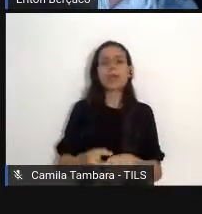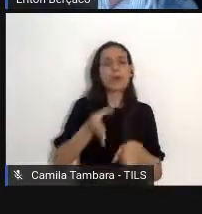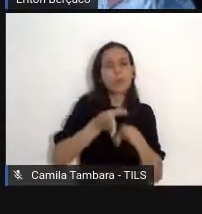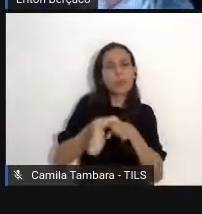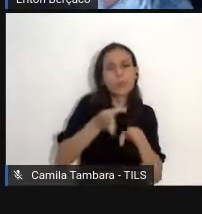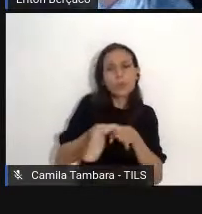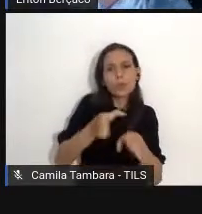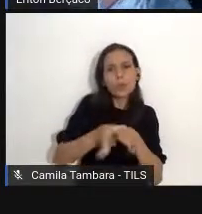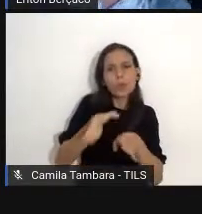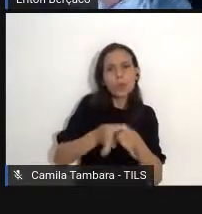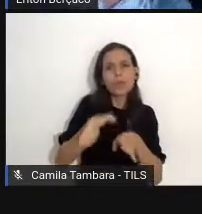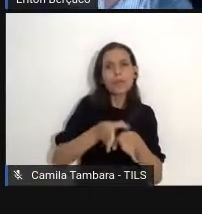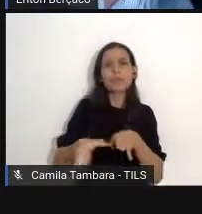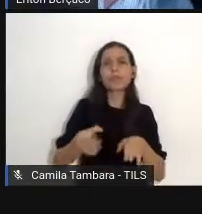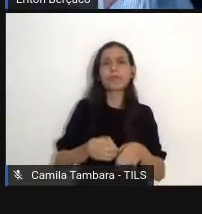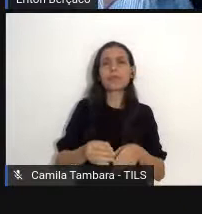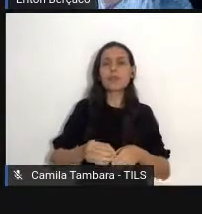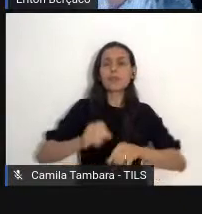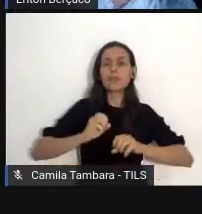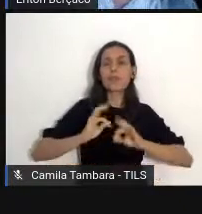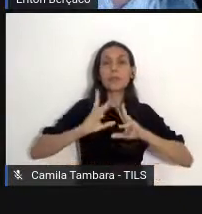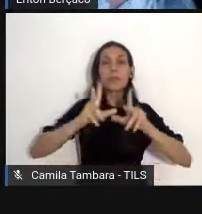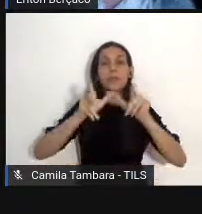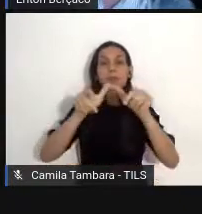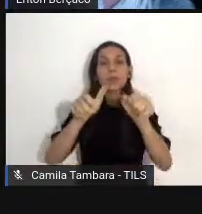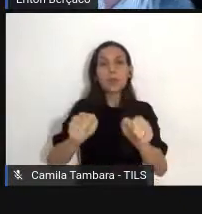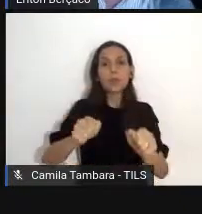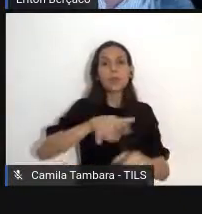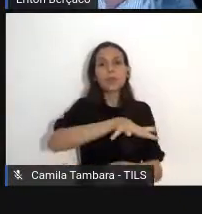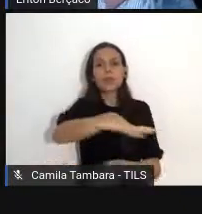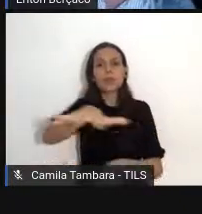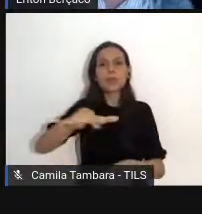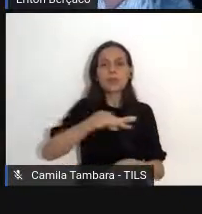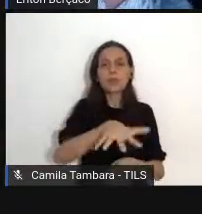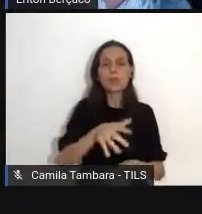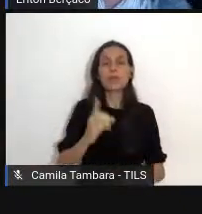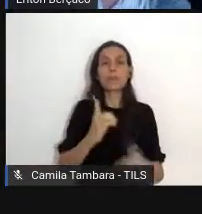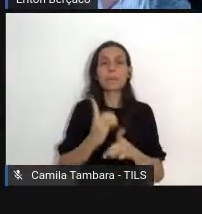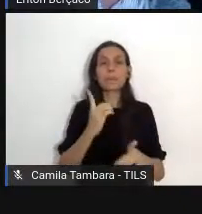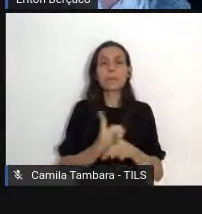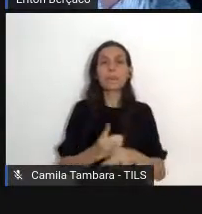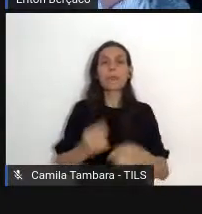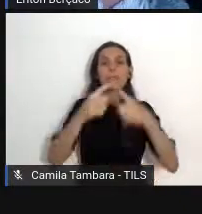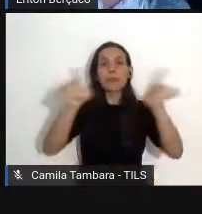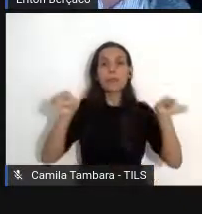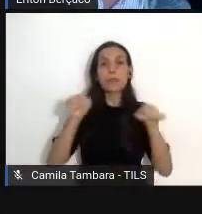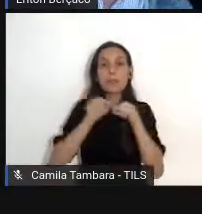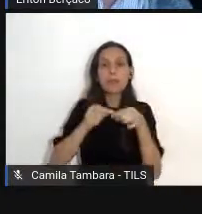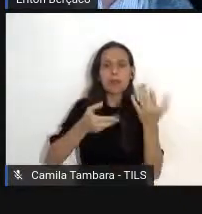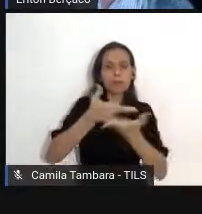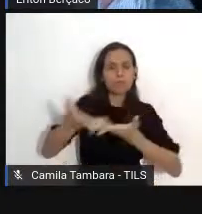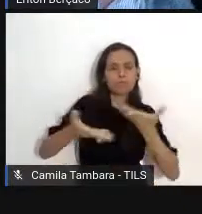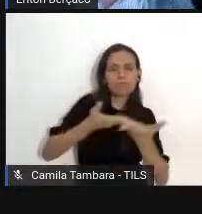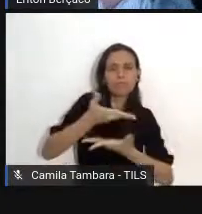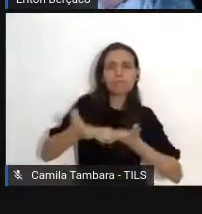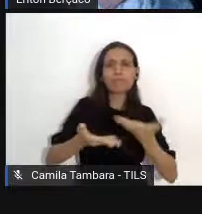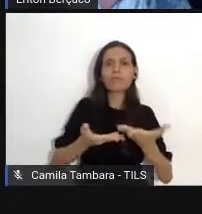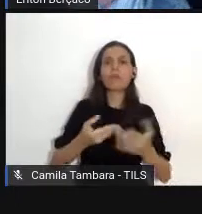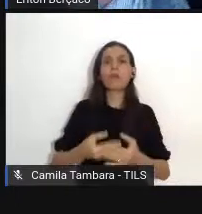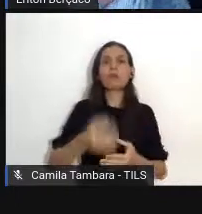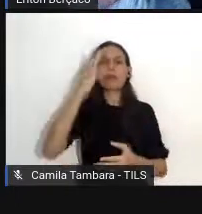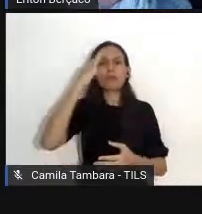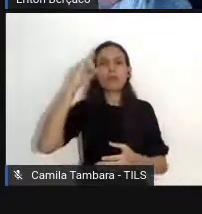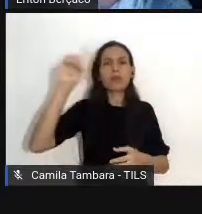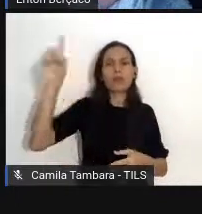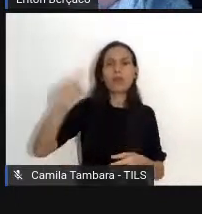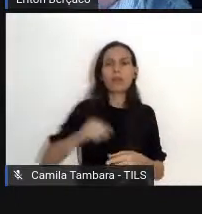aí se estende para toda a rede, né? A rede que cria aquela sala interativa, por exemplo, para troca de ideias, para tirar as